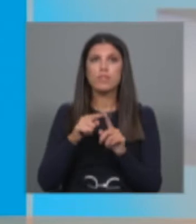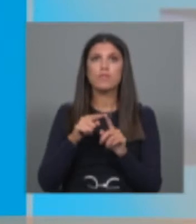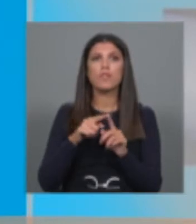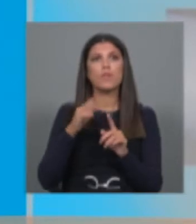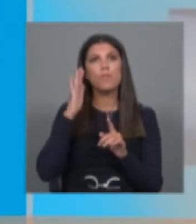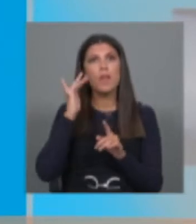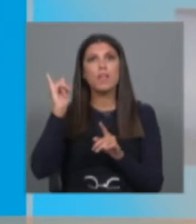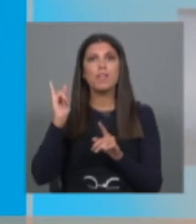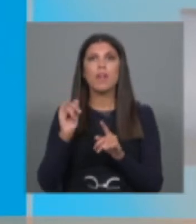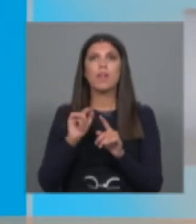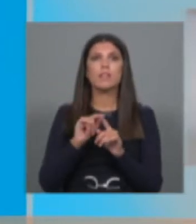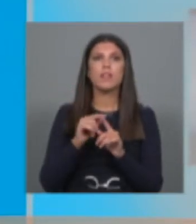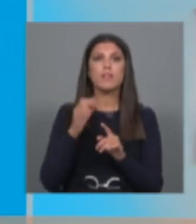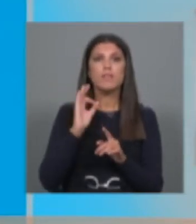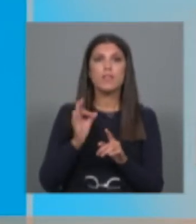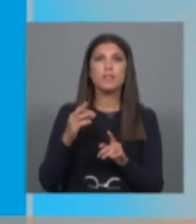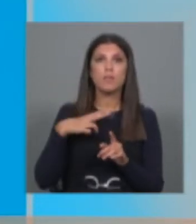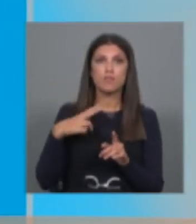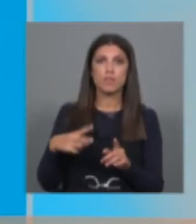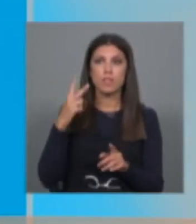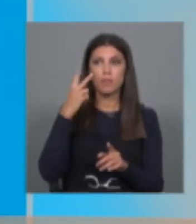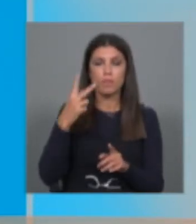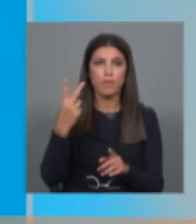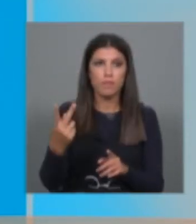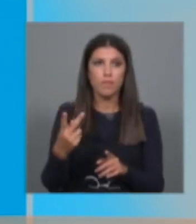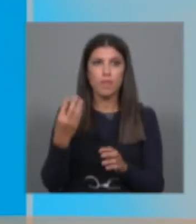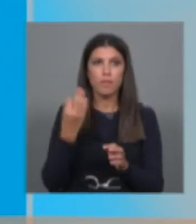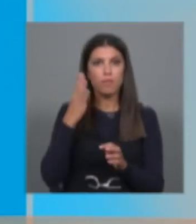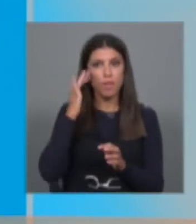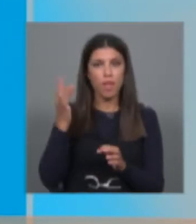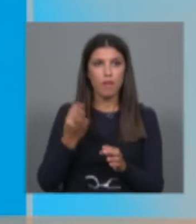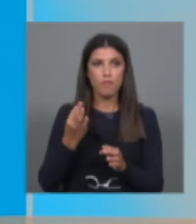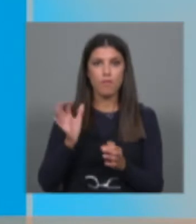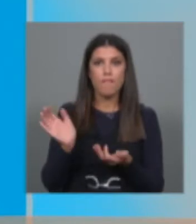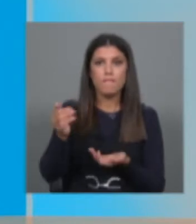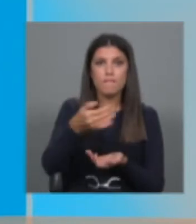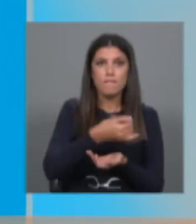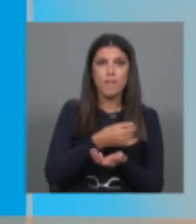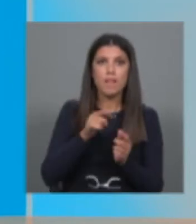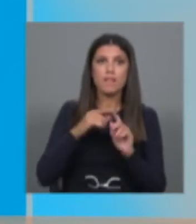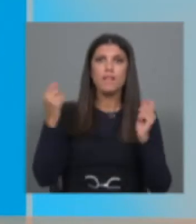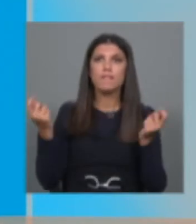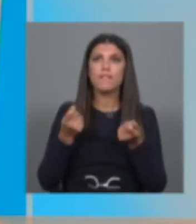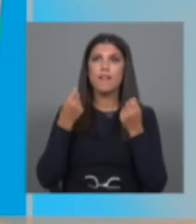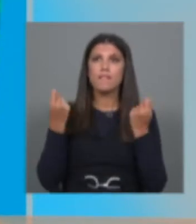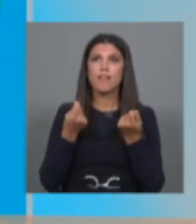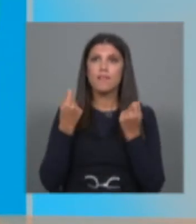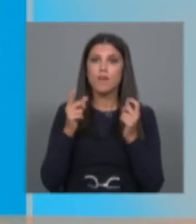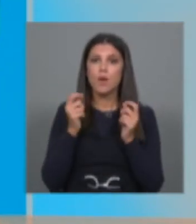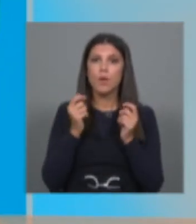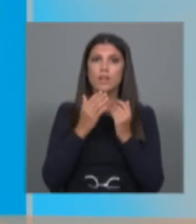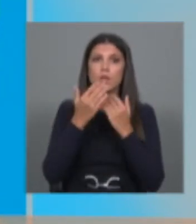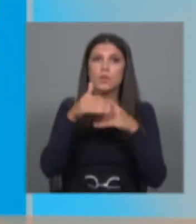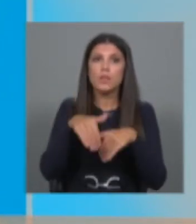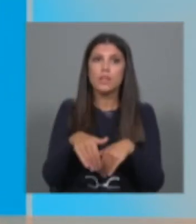Portuguesa pela Vida e que foi promovida ali já no limite antes da